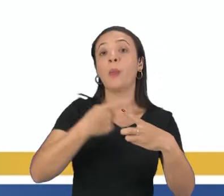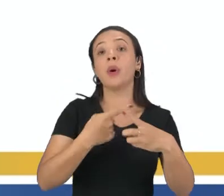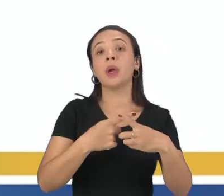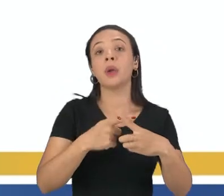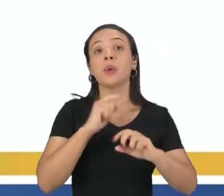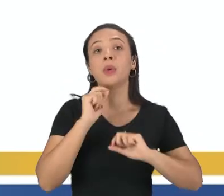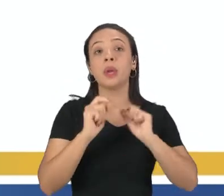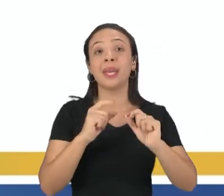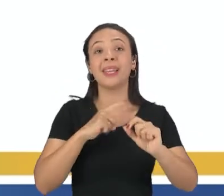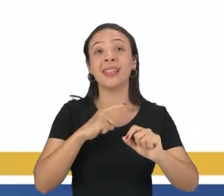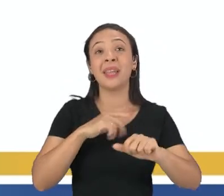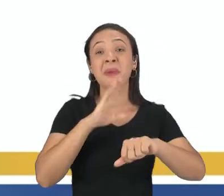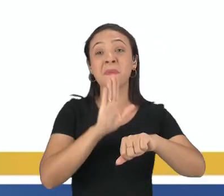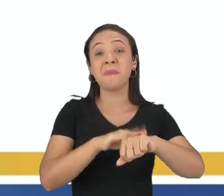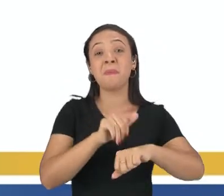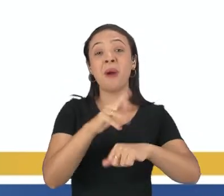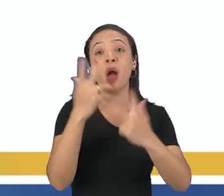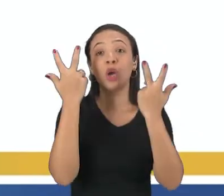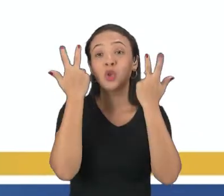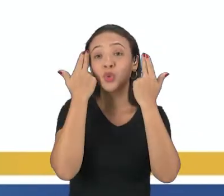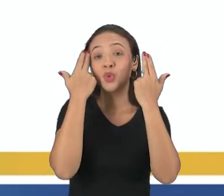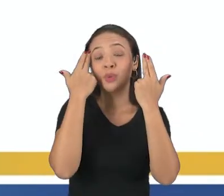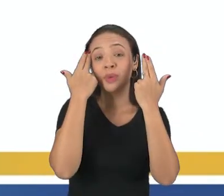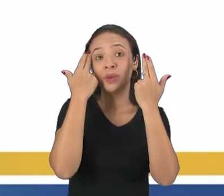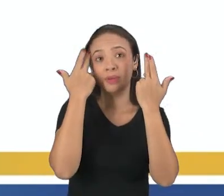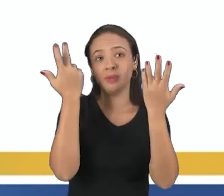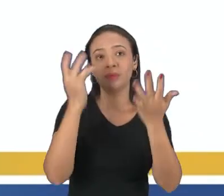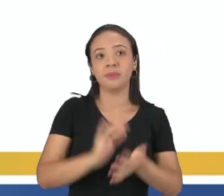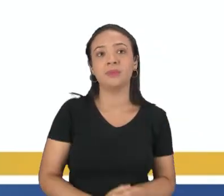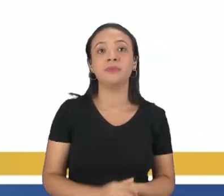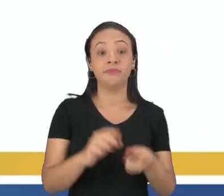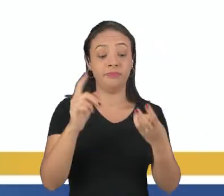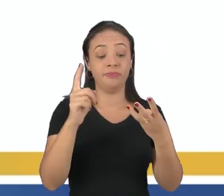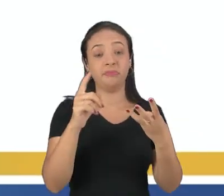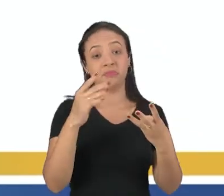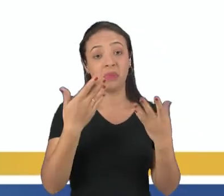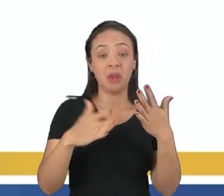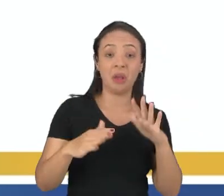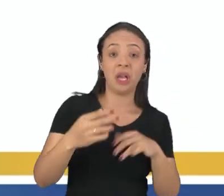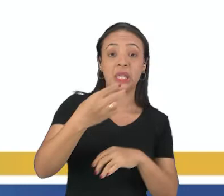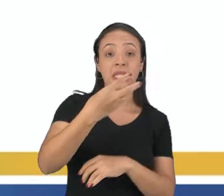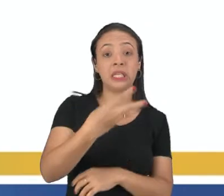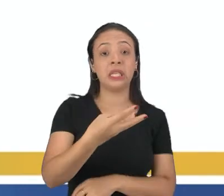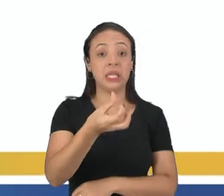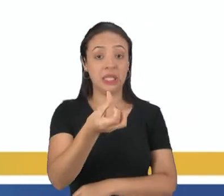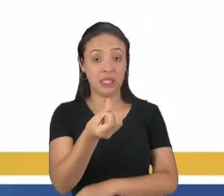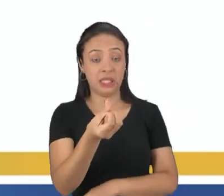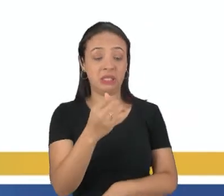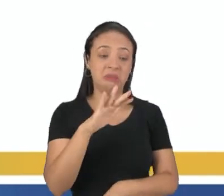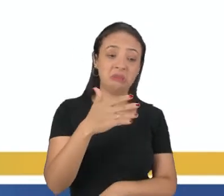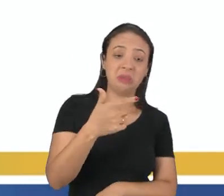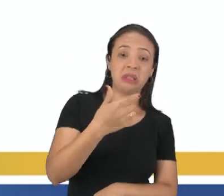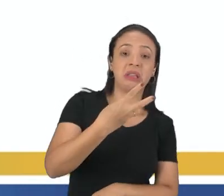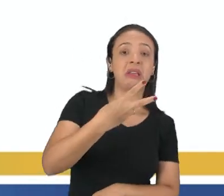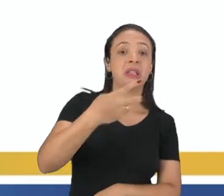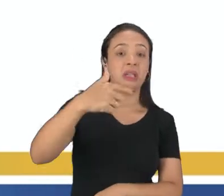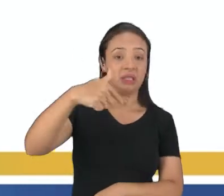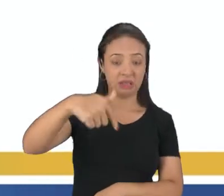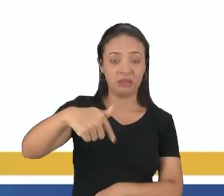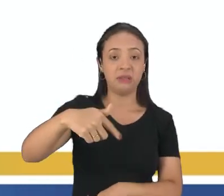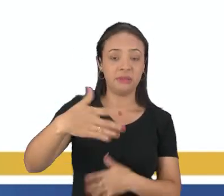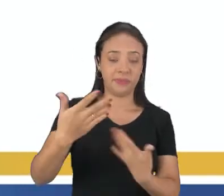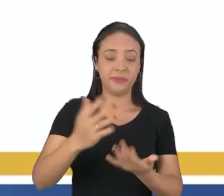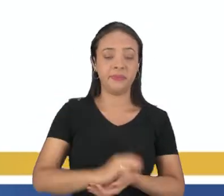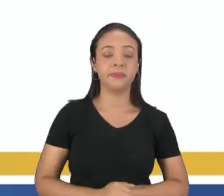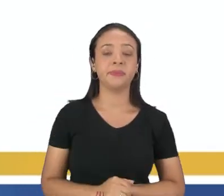apresentam temperatura acima do normal para o corpo humano, que é entre 36 graus e 37 graus Celsius,